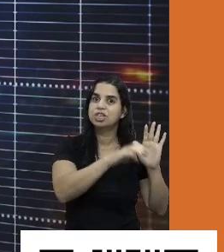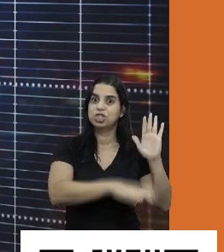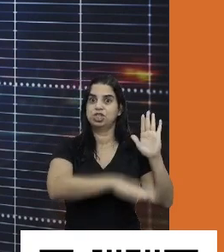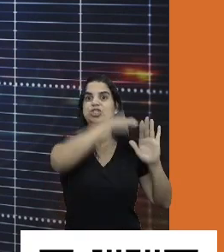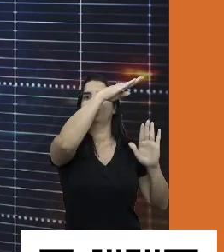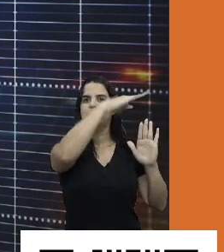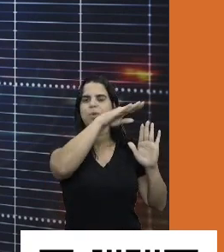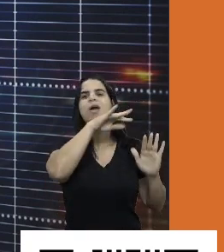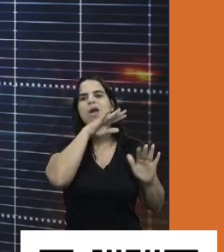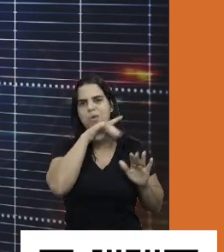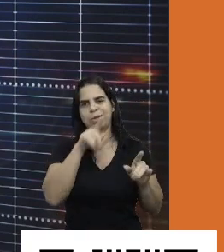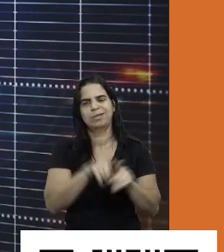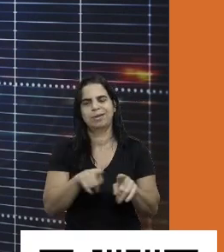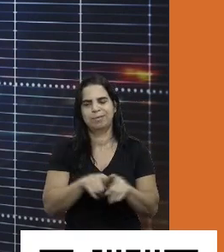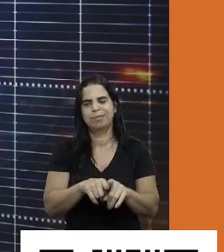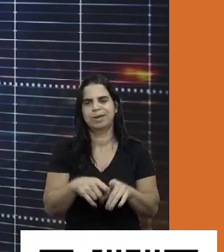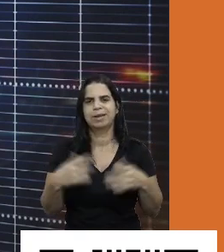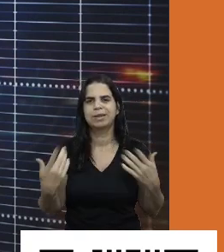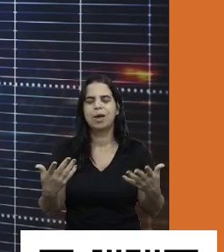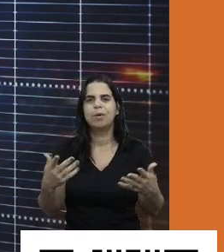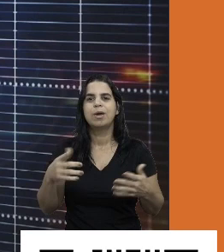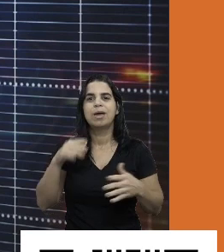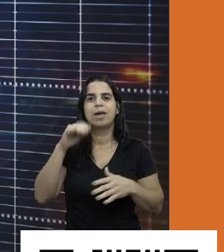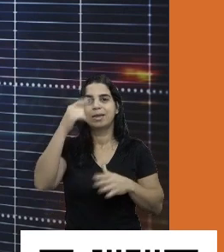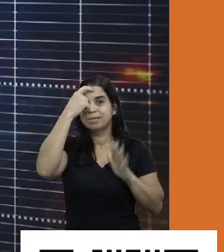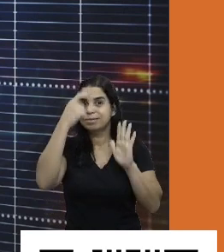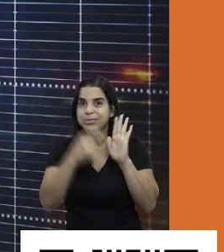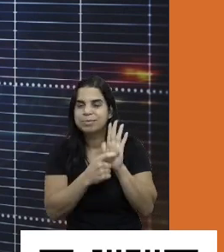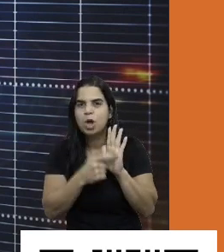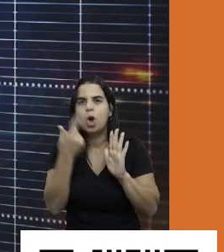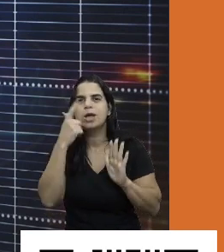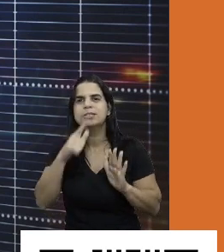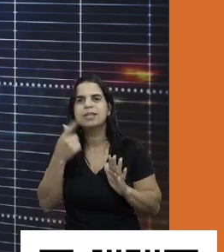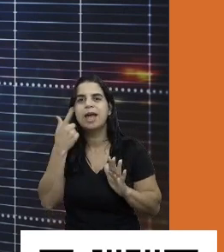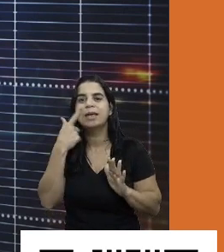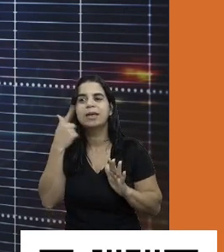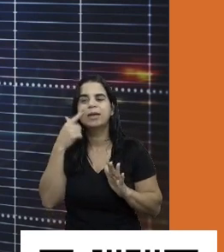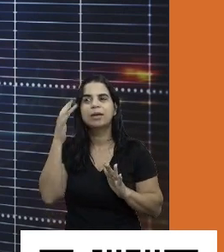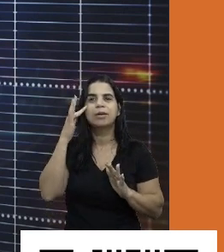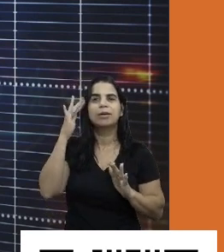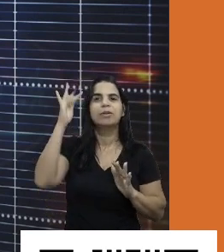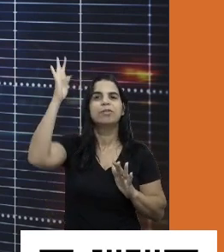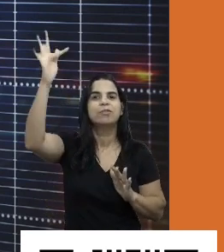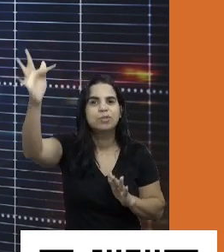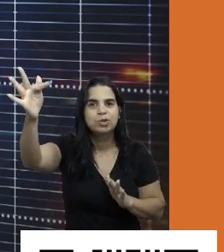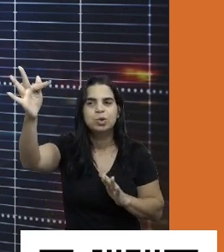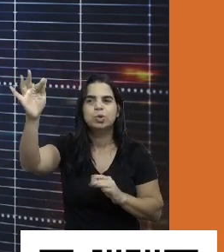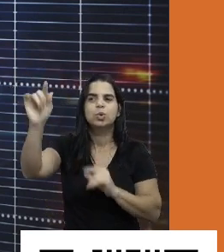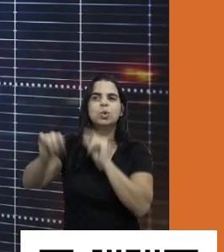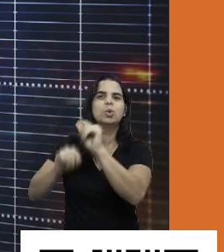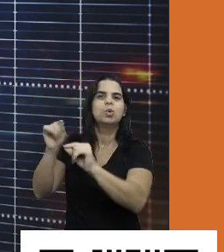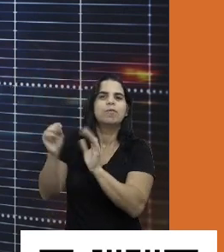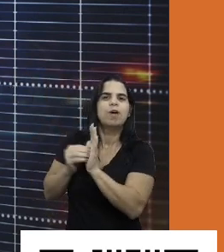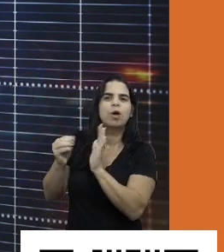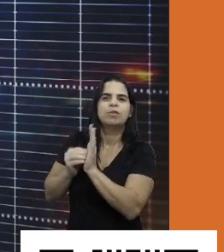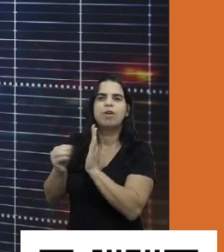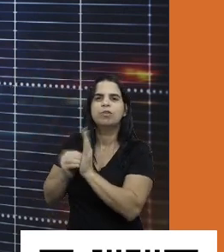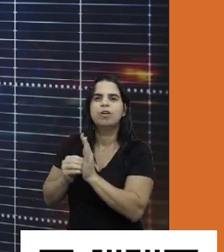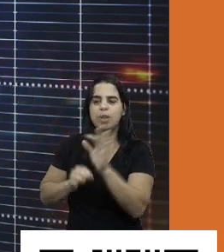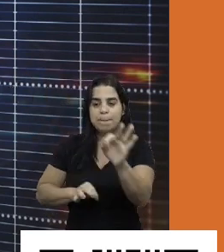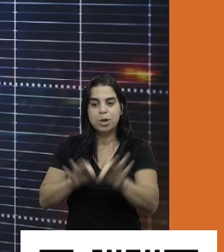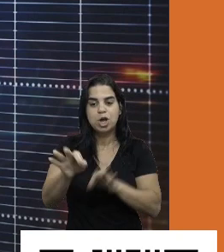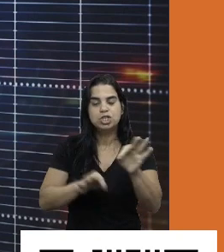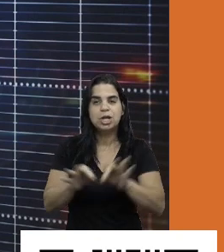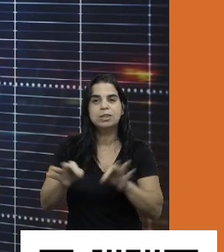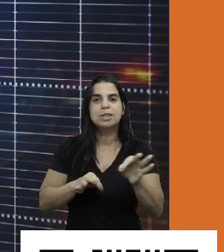potenciais demandas baseado em dados histórico e projetar o nível ideal de compras para o seu